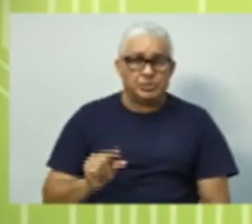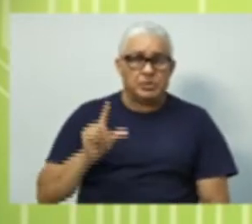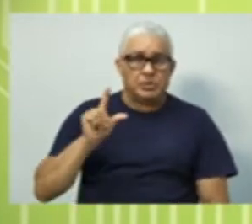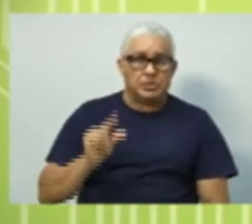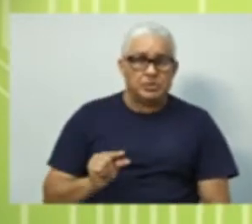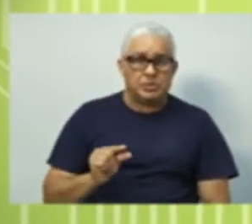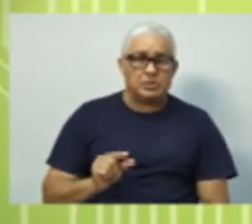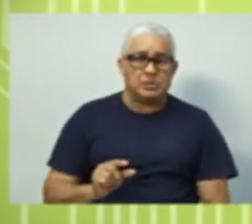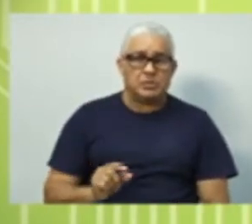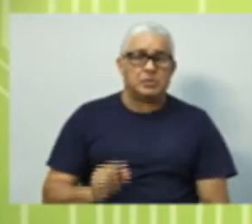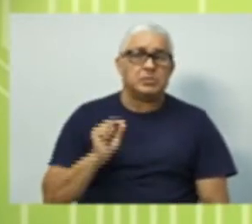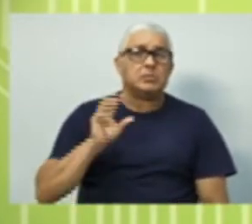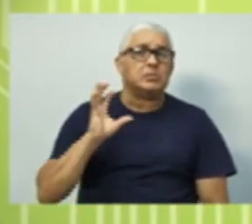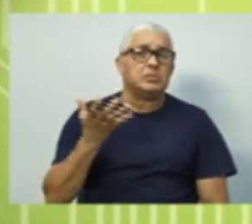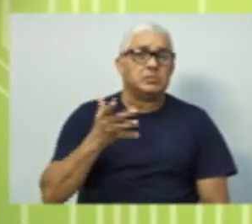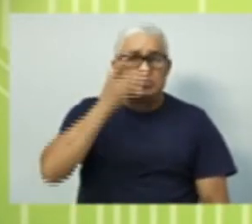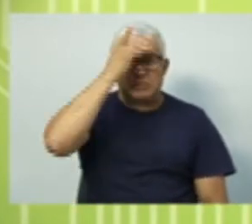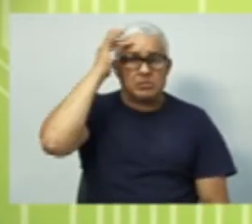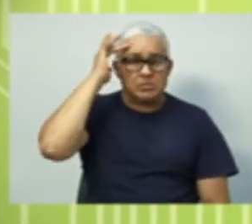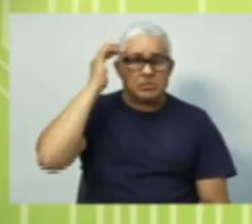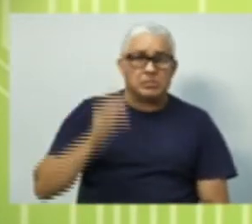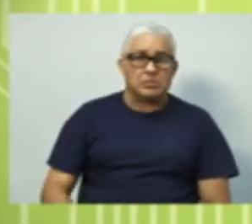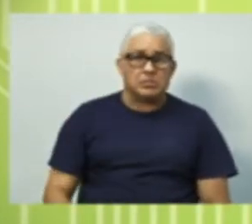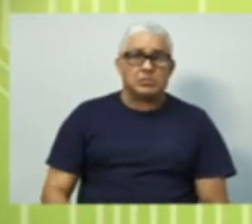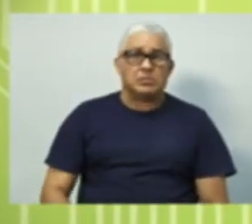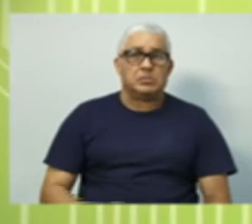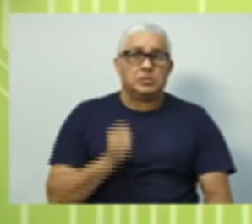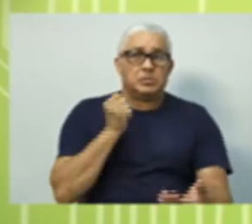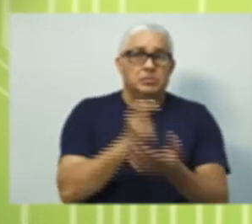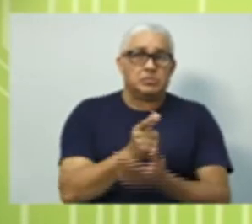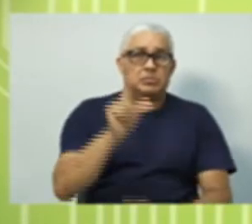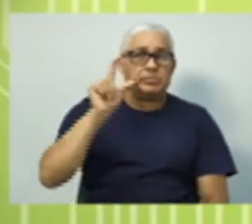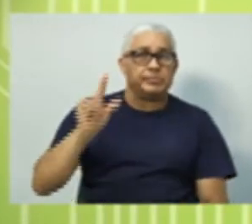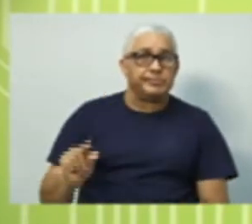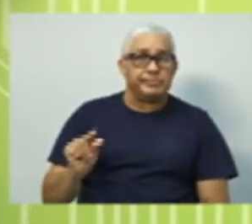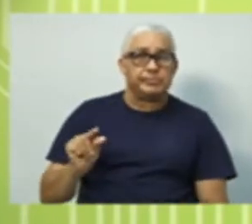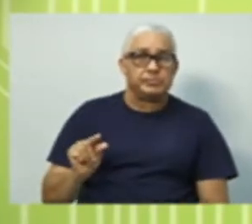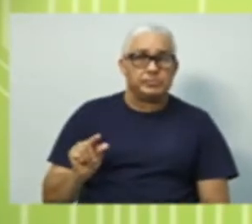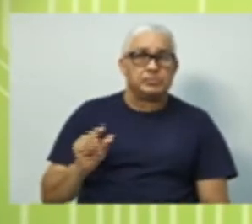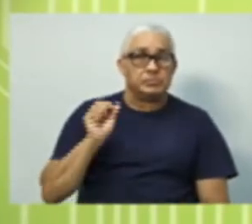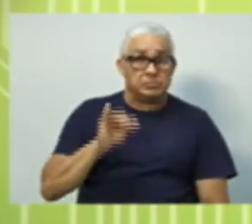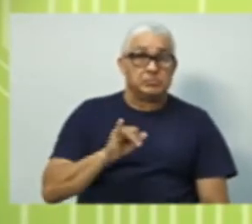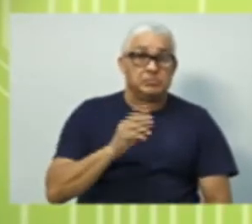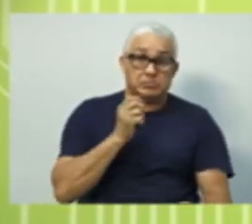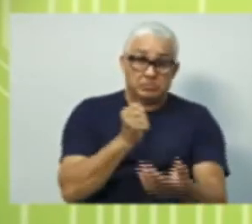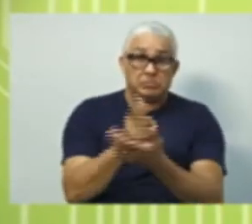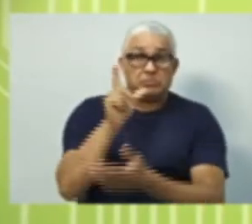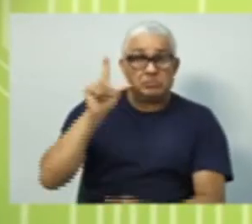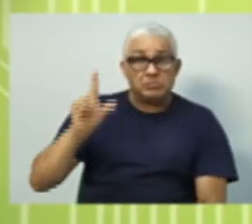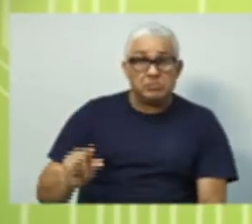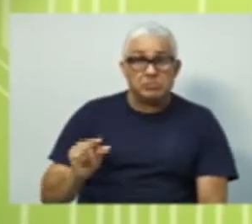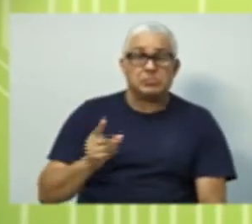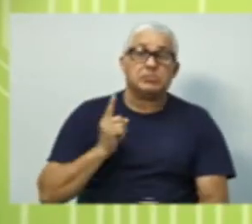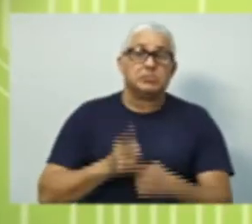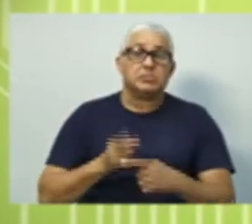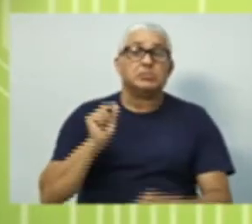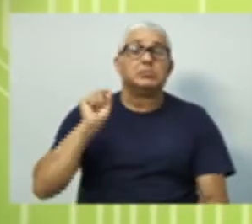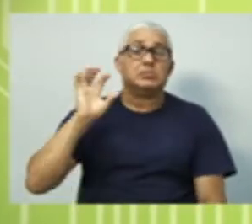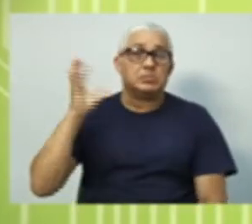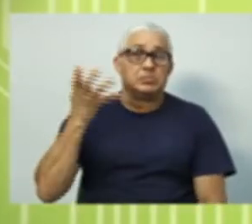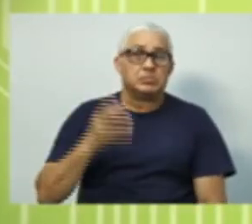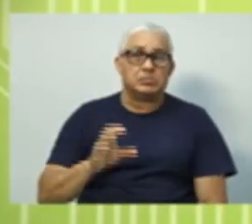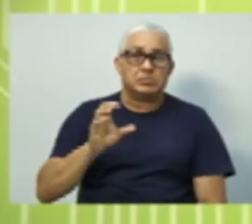tipo como uma filosofia, ou seja, todos têm que participar, porque não basta só a alta gerência ou a alta cúpula